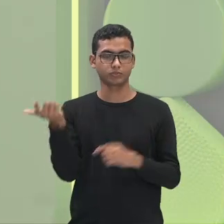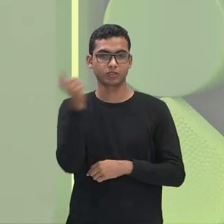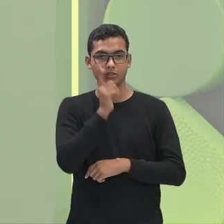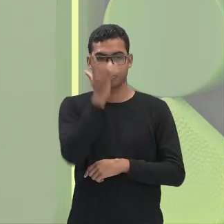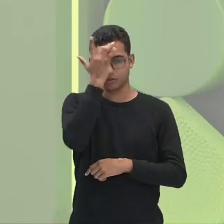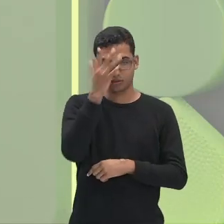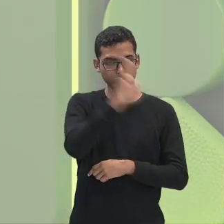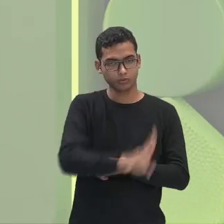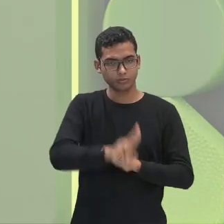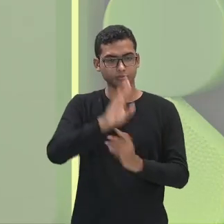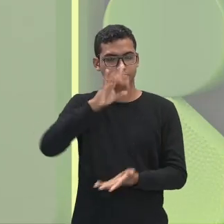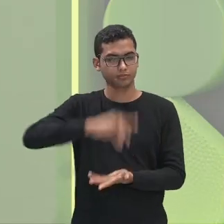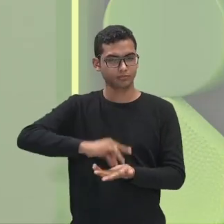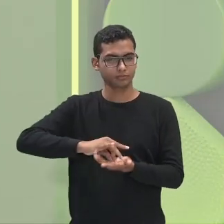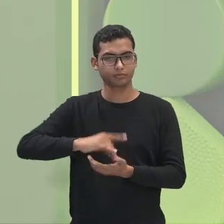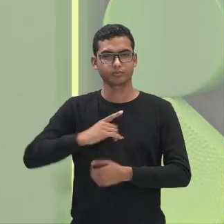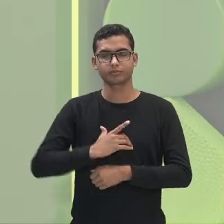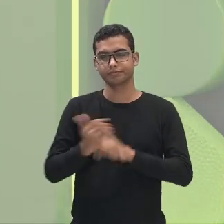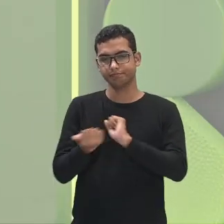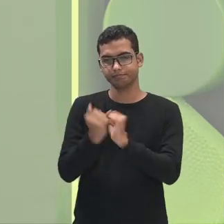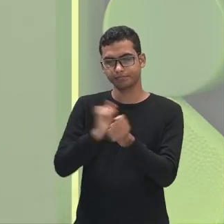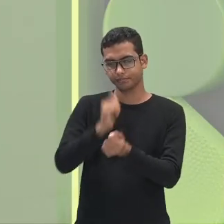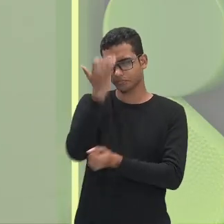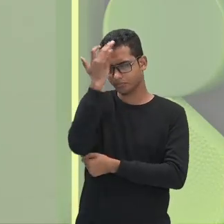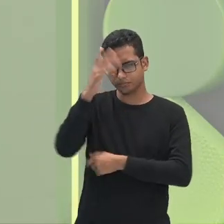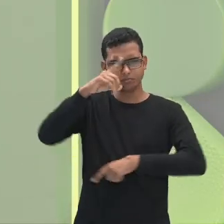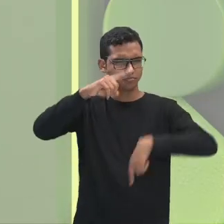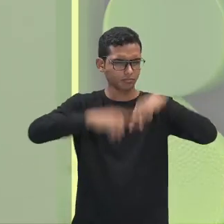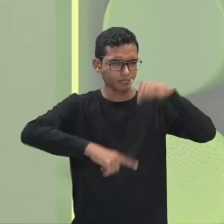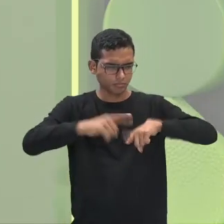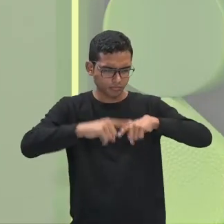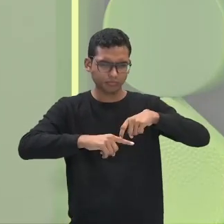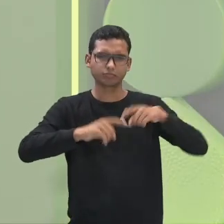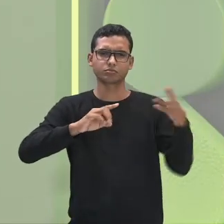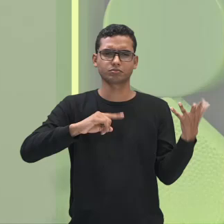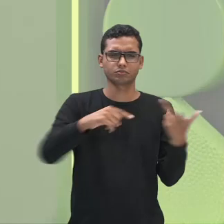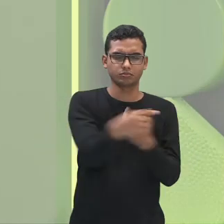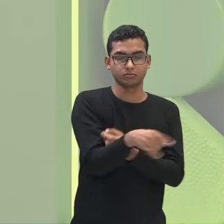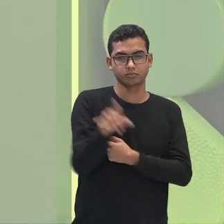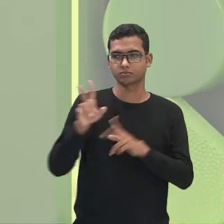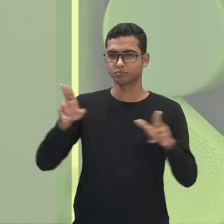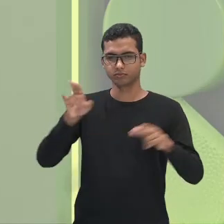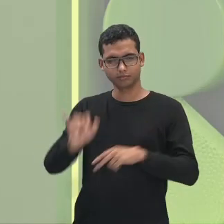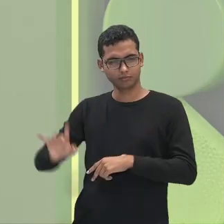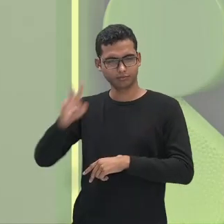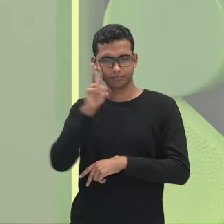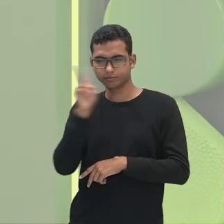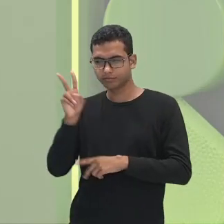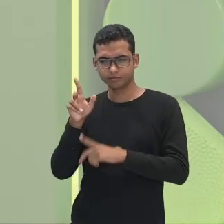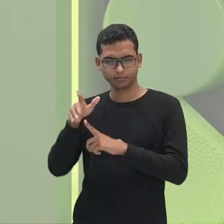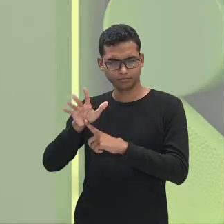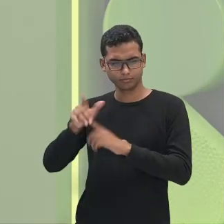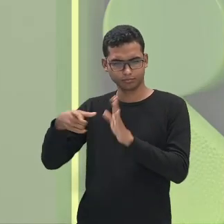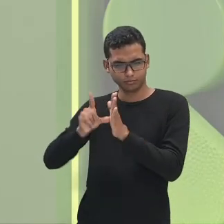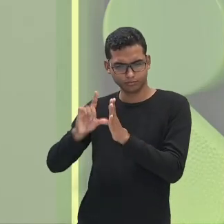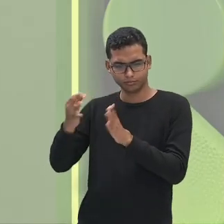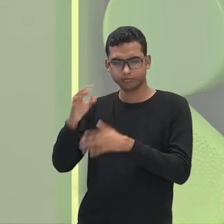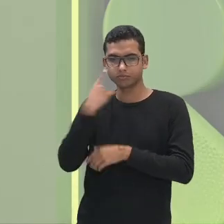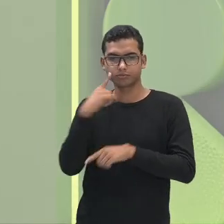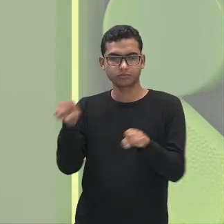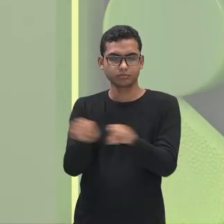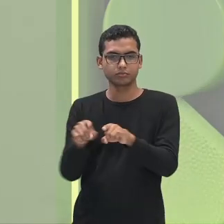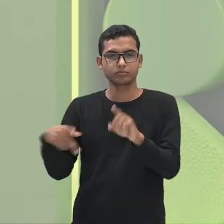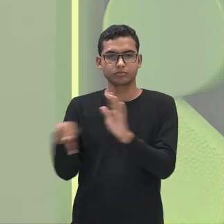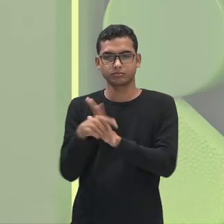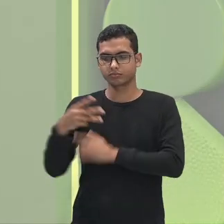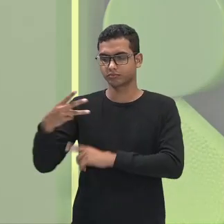serem utilizados em aparelhos, em instrumentos, como nós temos na imagem. E os semicondutores, eles se tornaram